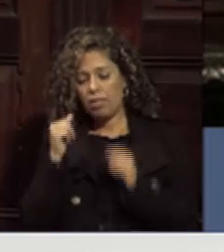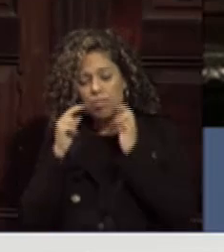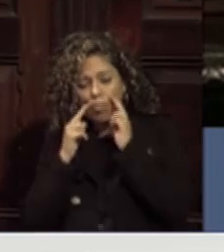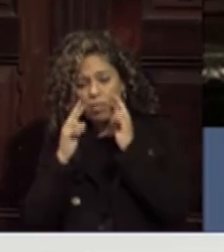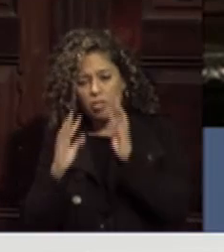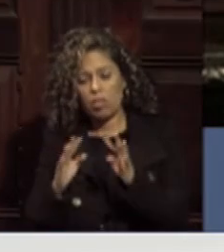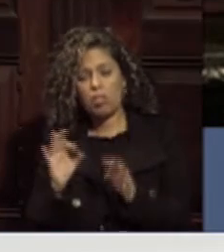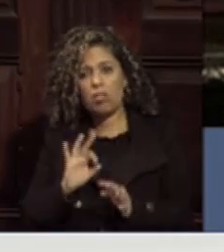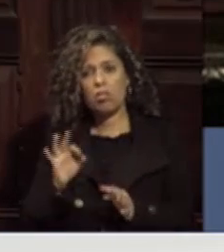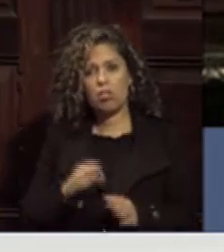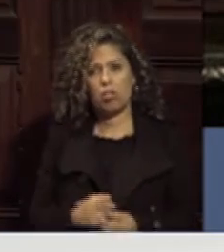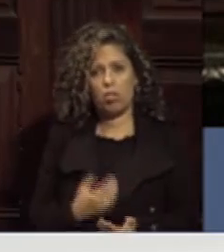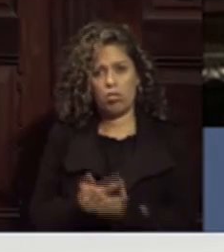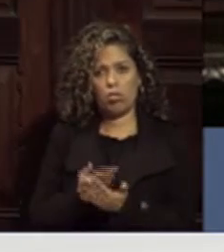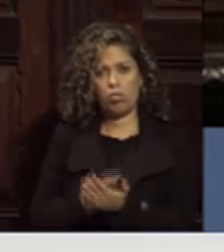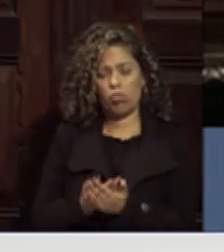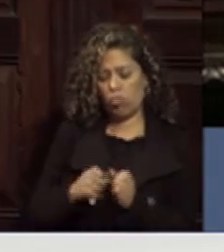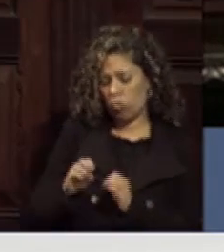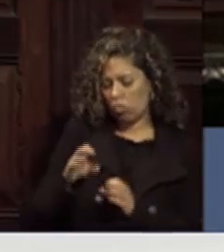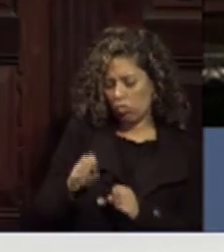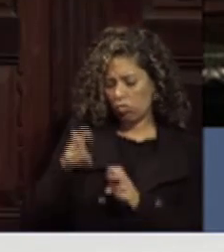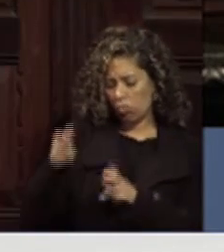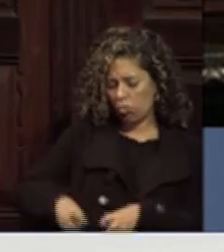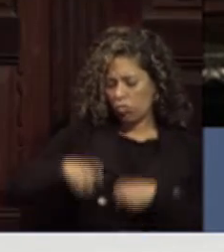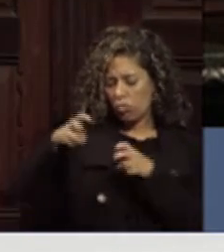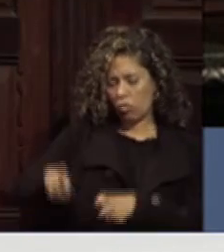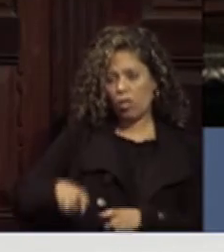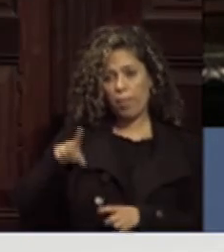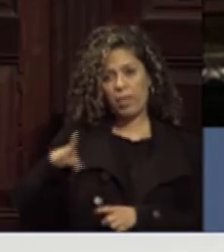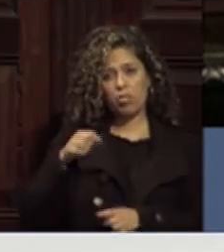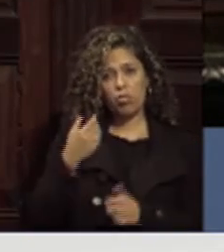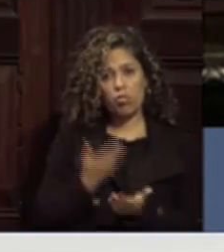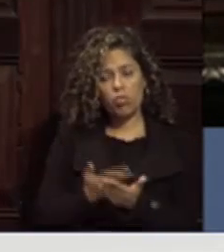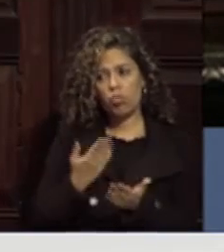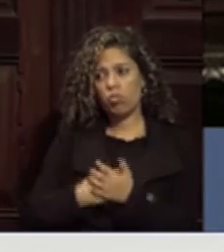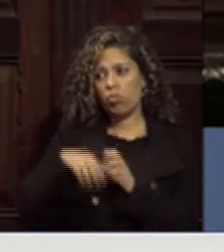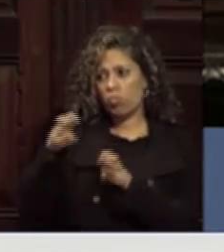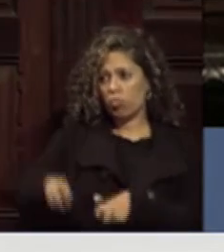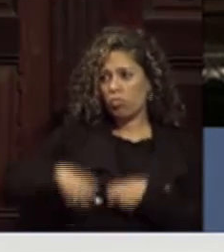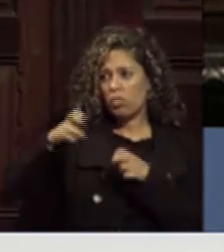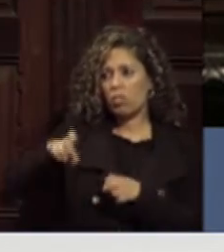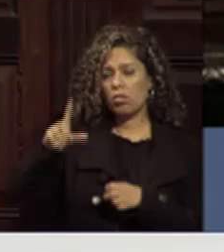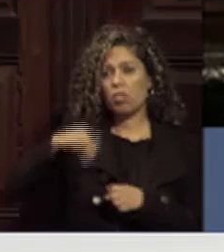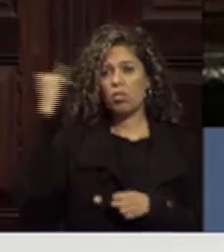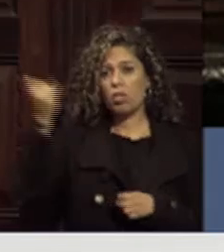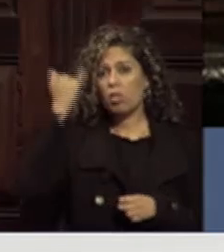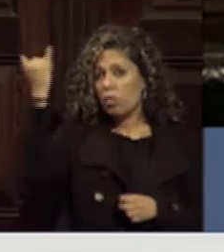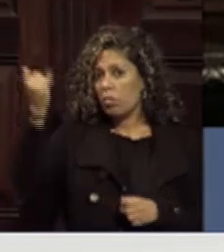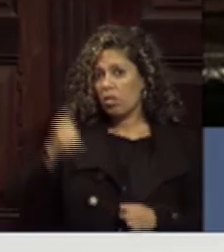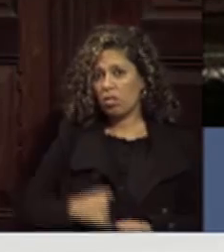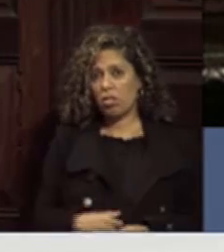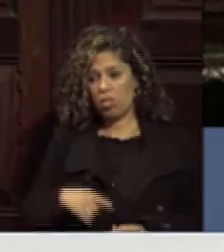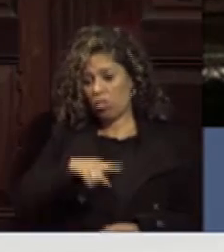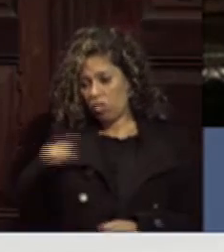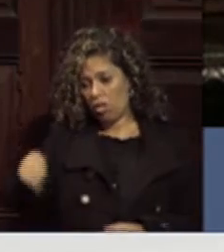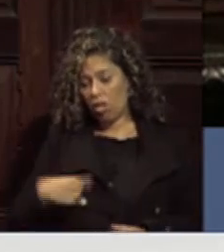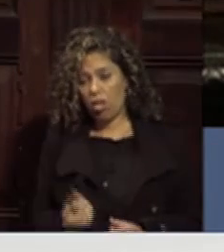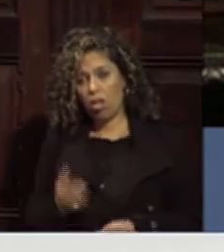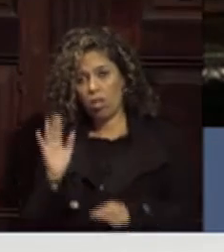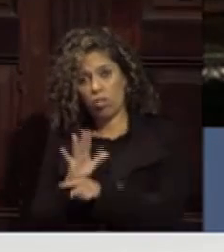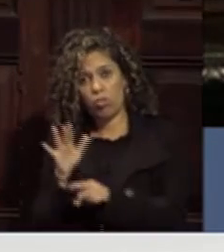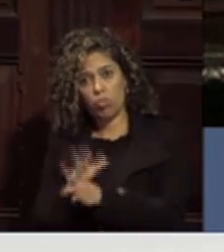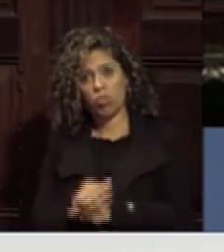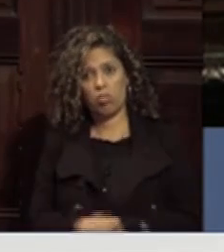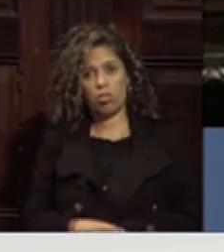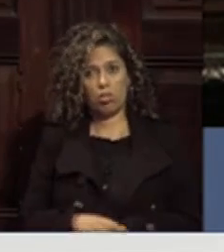atividade presente e estratégica em várias regiões do Rio de Janeiro. São vários corredores que são